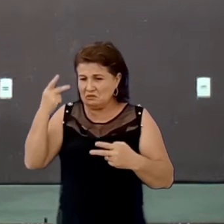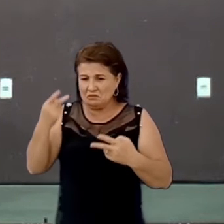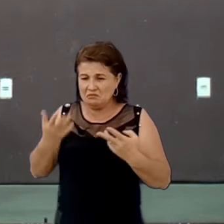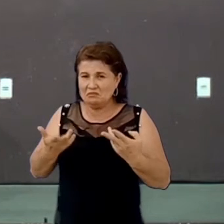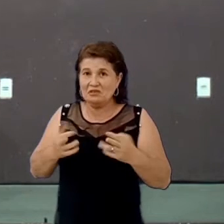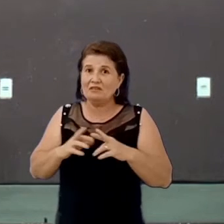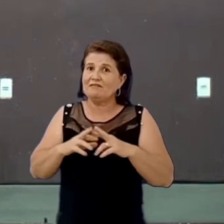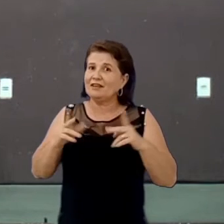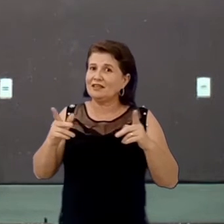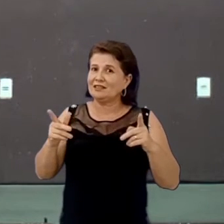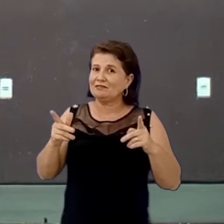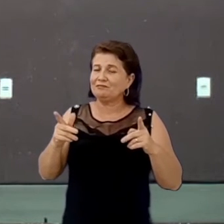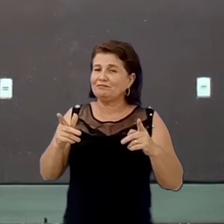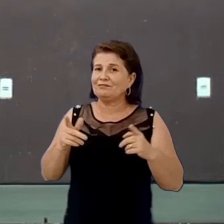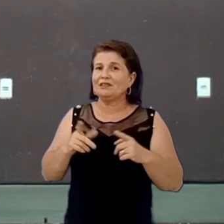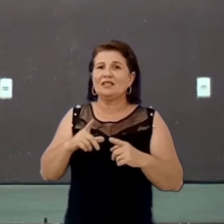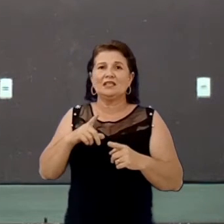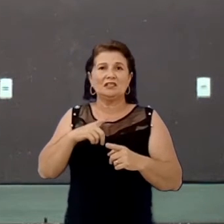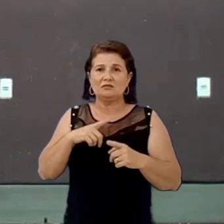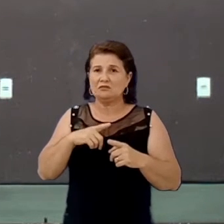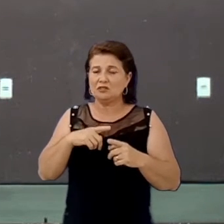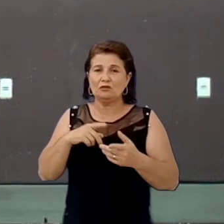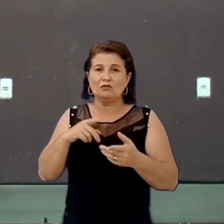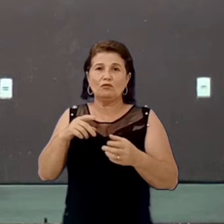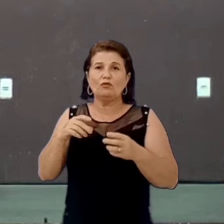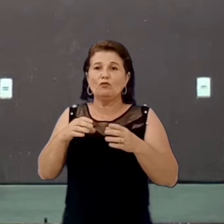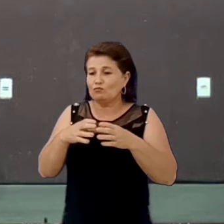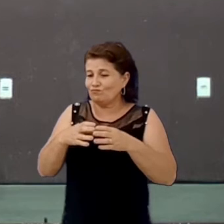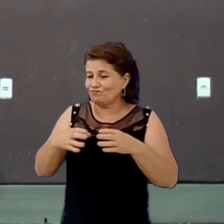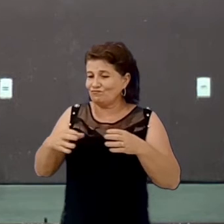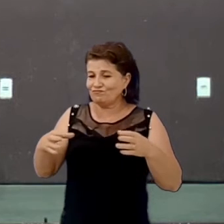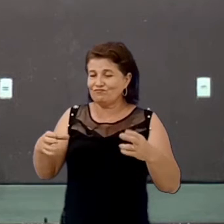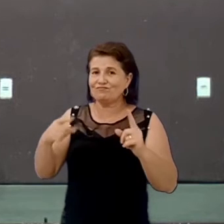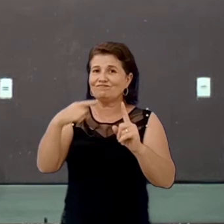aí. Eles não são frutos verdadeiros do Evangelho.